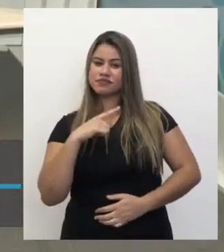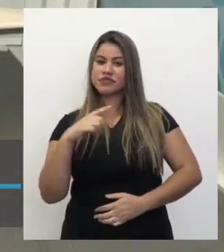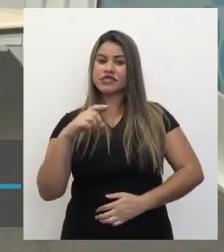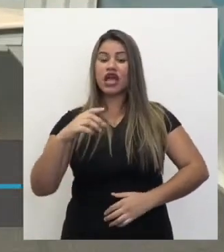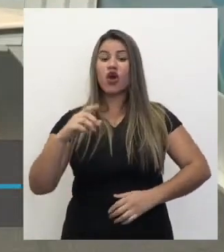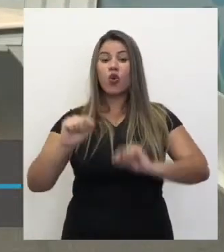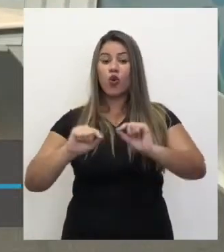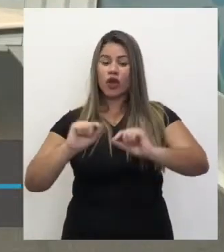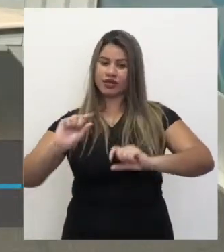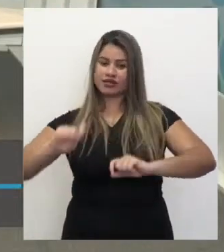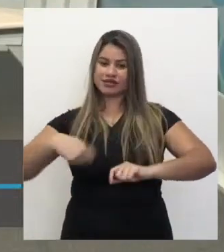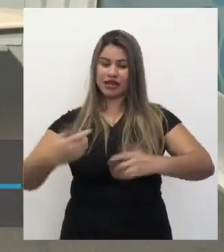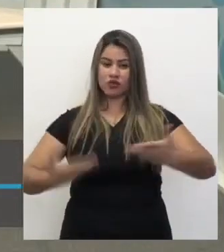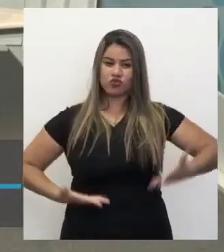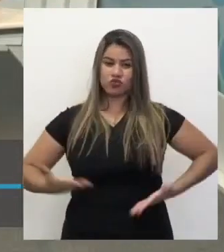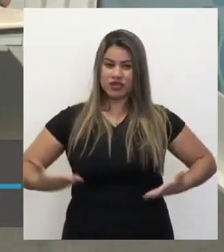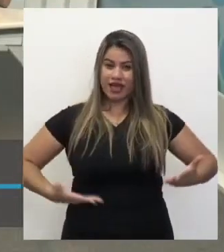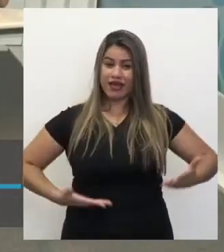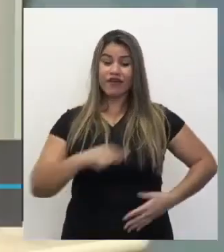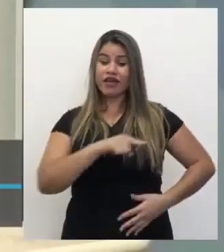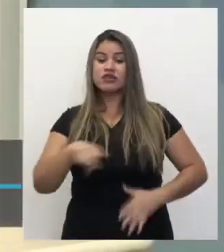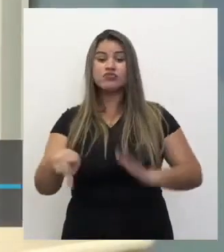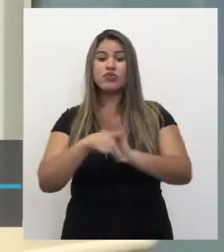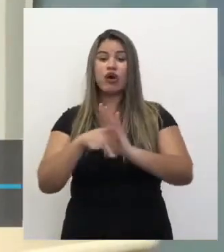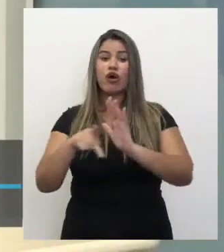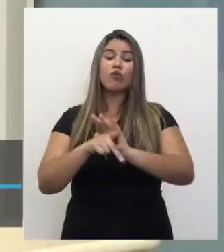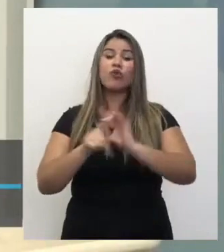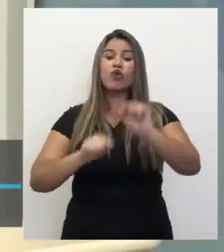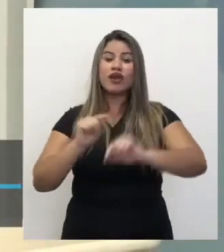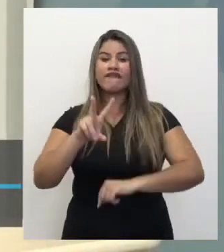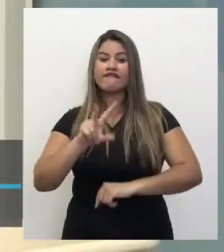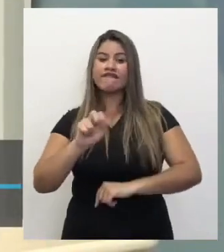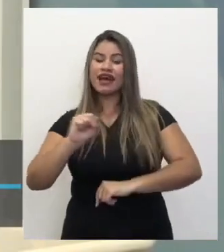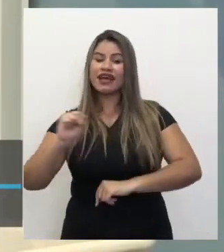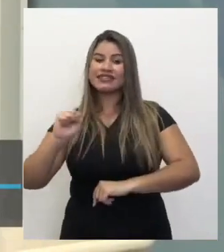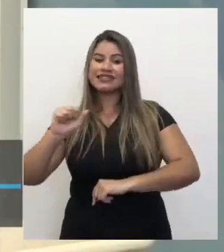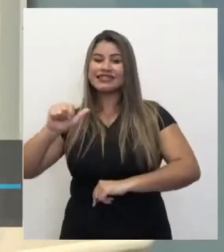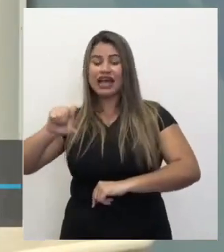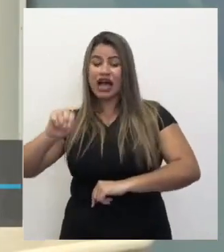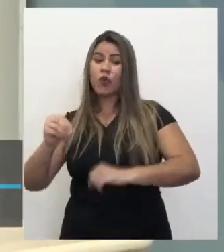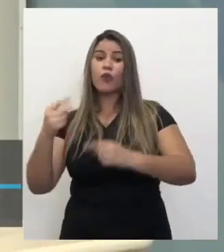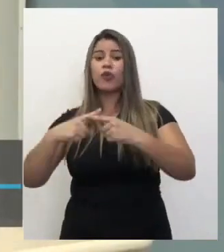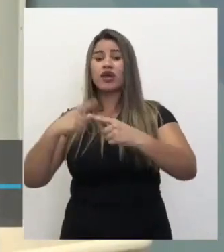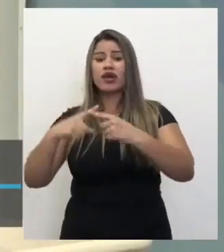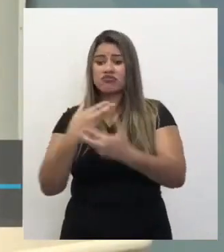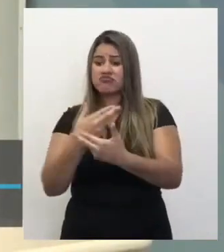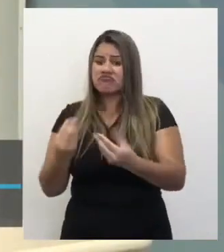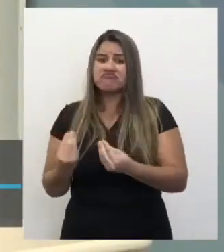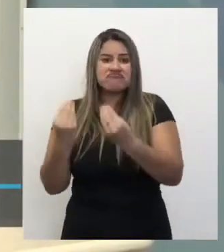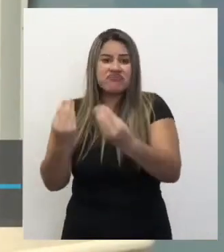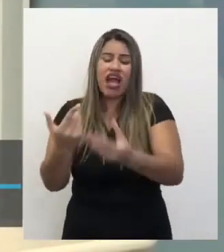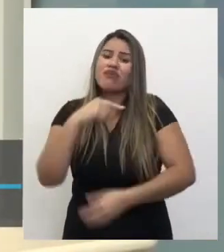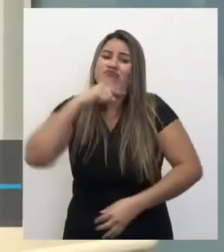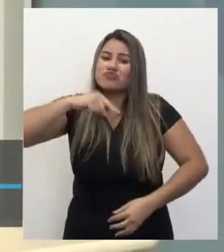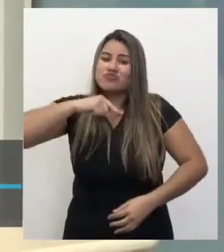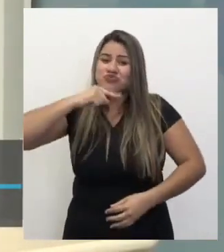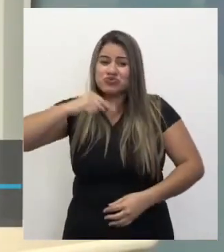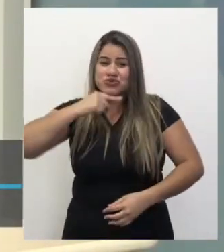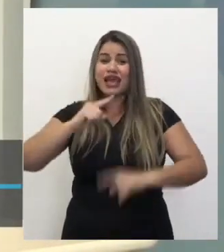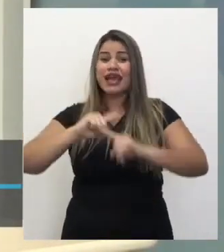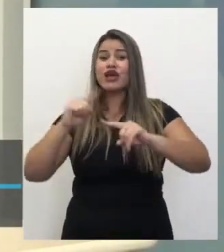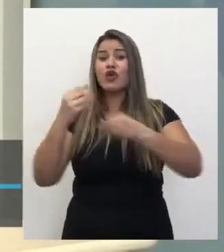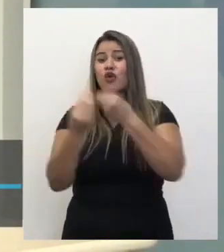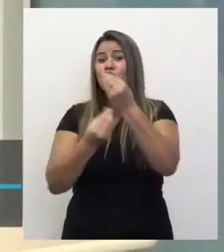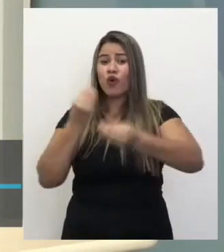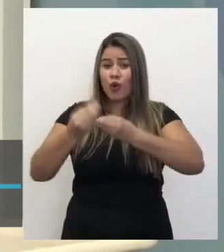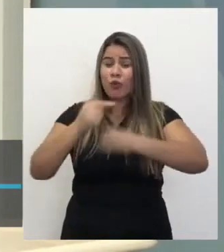são os únicos que só são vassalos, eles não têm nenhum tipo de benefício para transferir, para doar para ninguém. E nós vimos que a situação